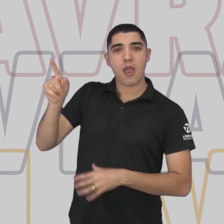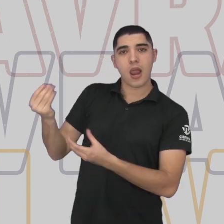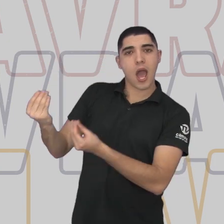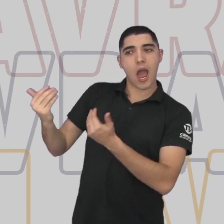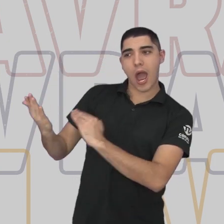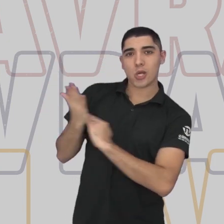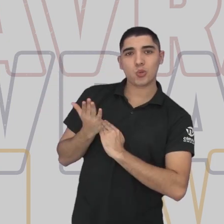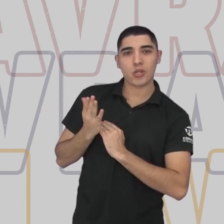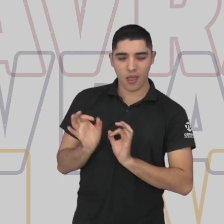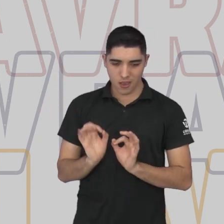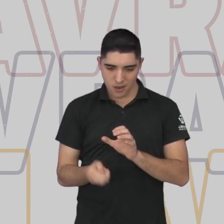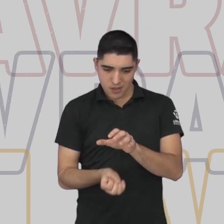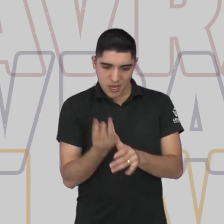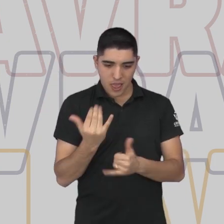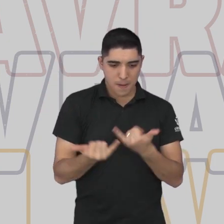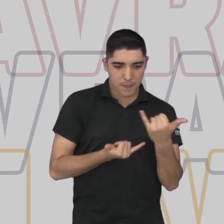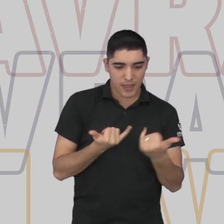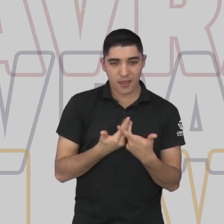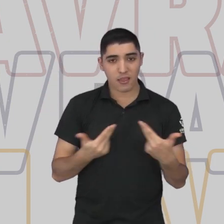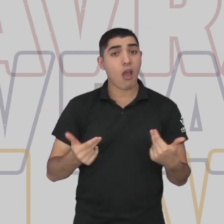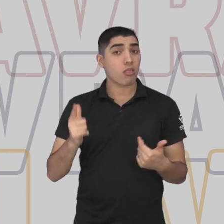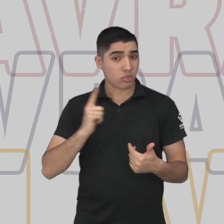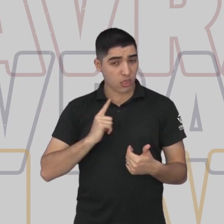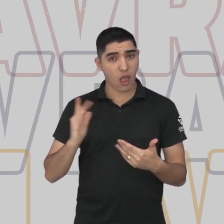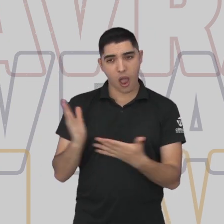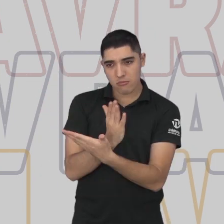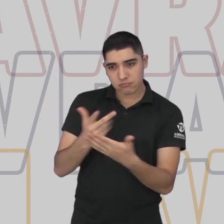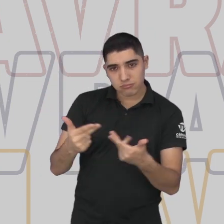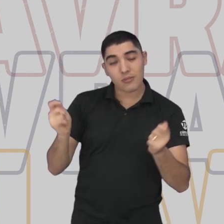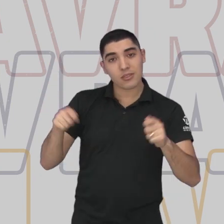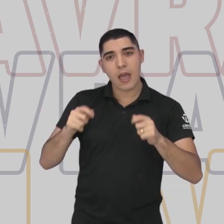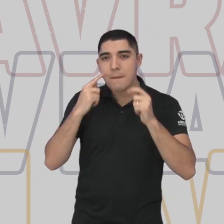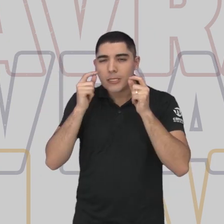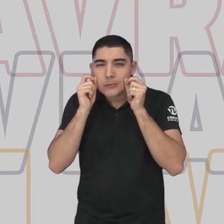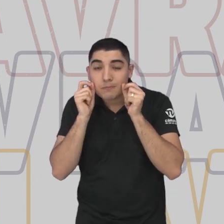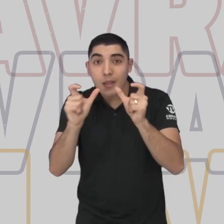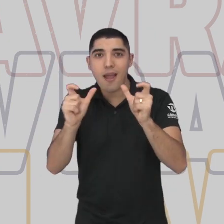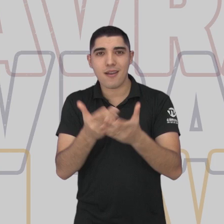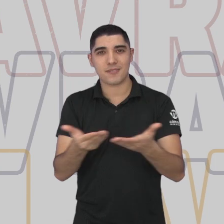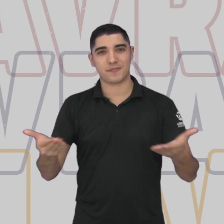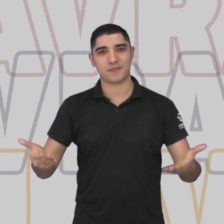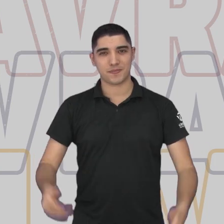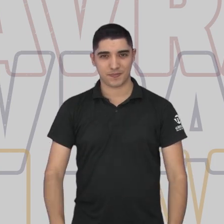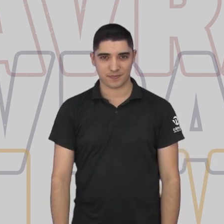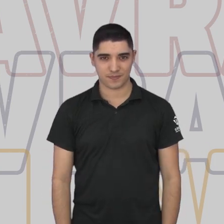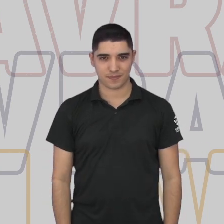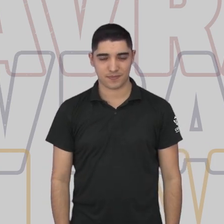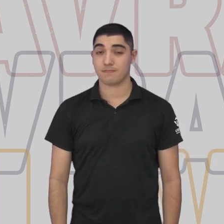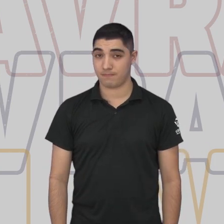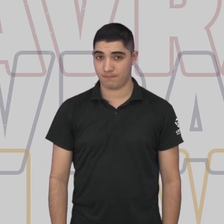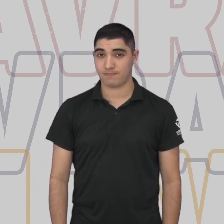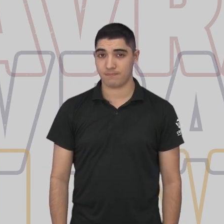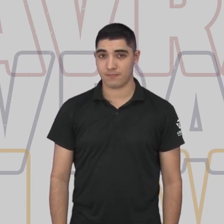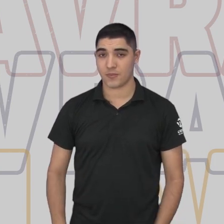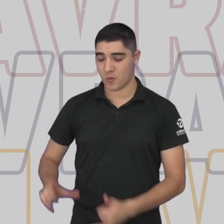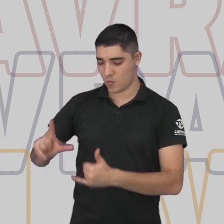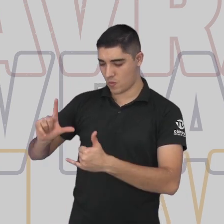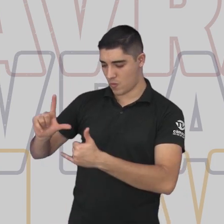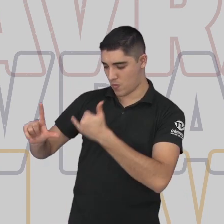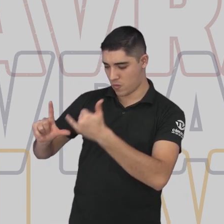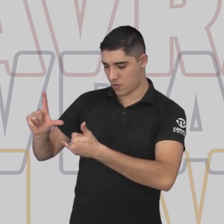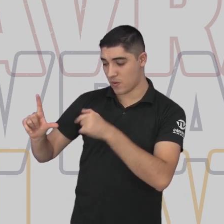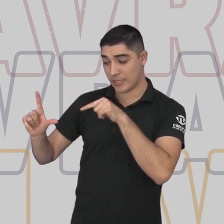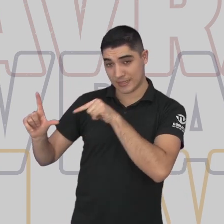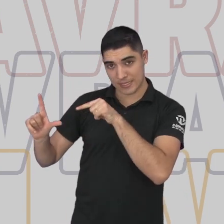atrás, dos nossos pais, a gente criava os nossos brinquedos, né? Então, às vezes tem alguma coisa que dá para despertar aí. E o lúdico